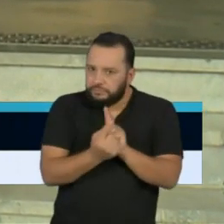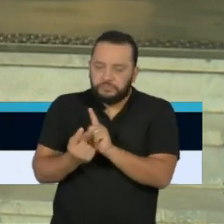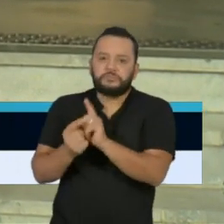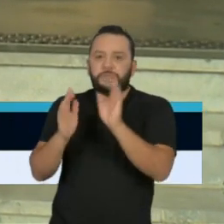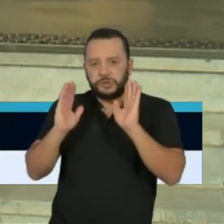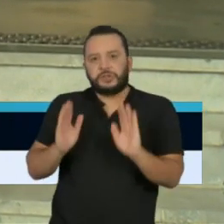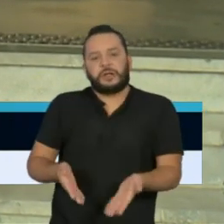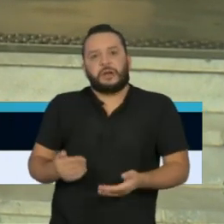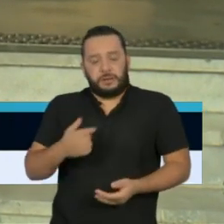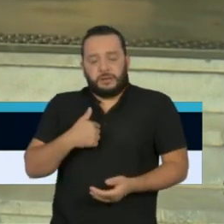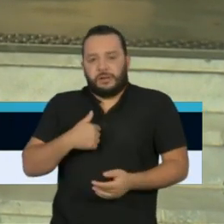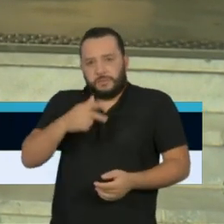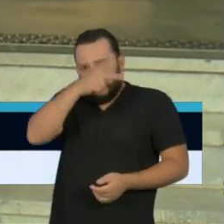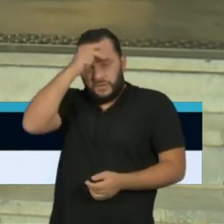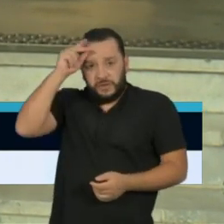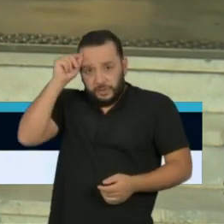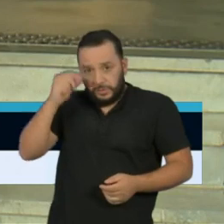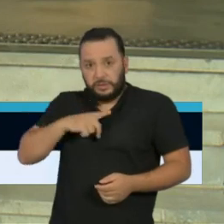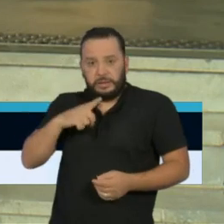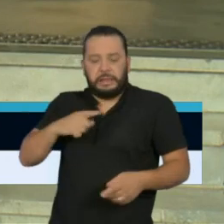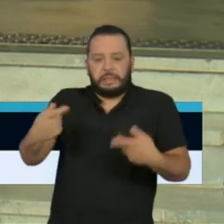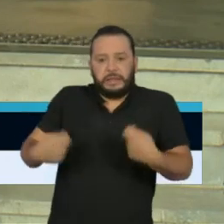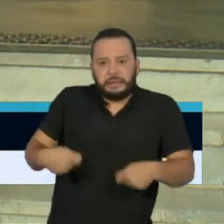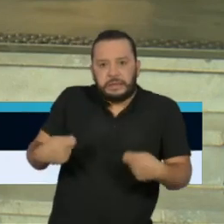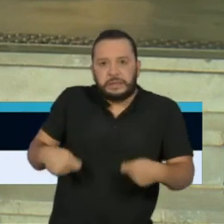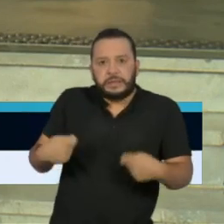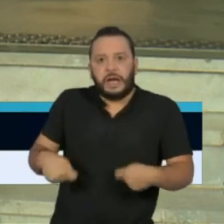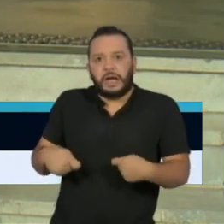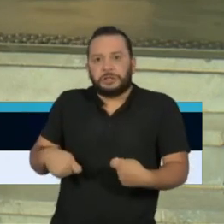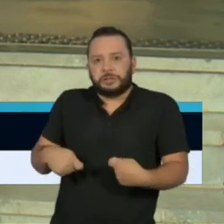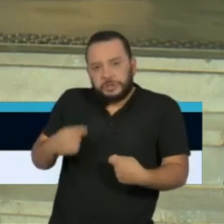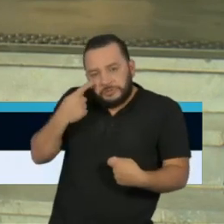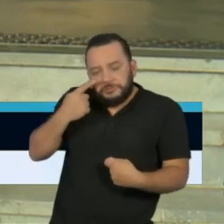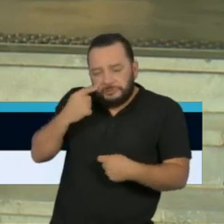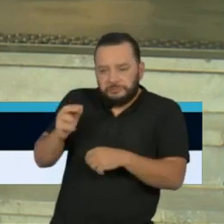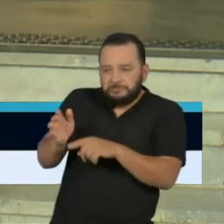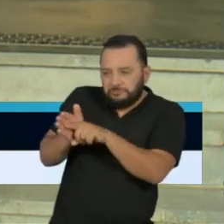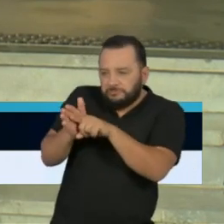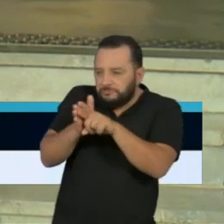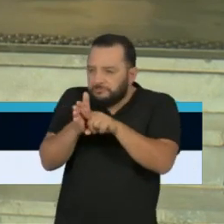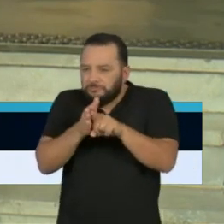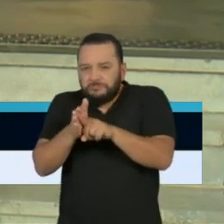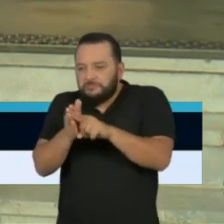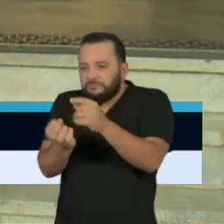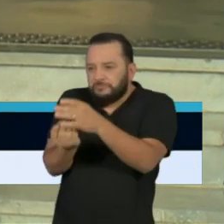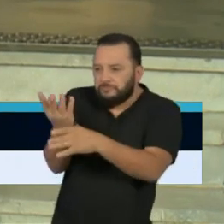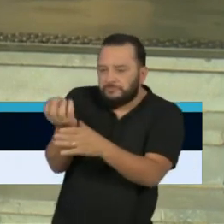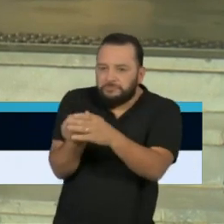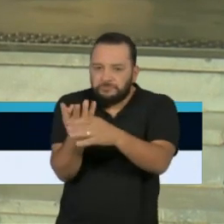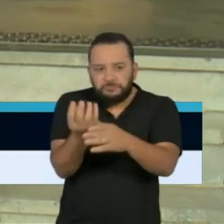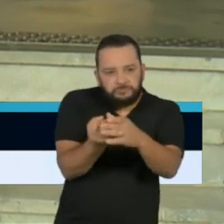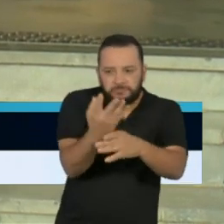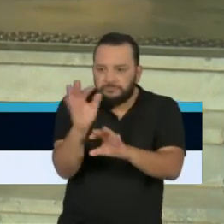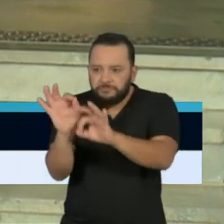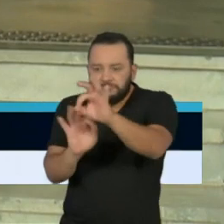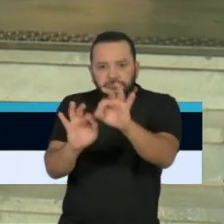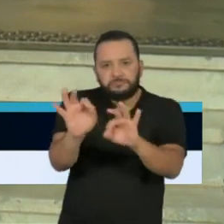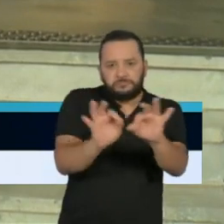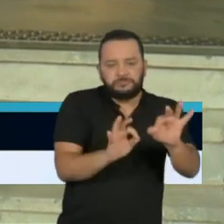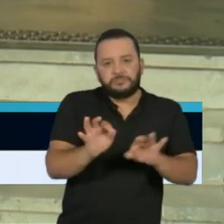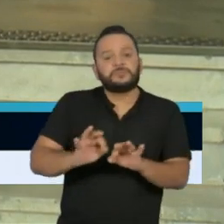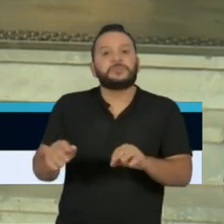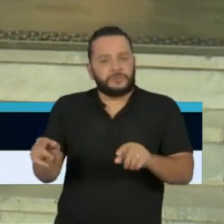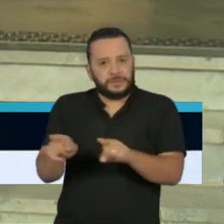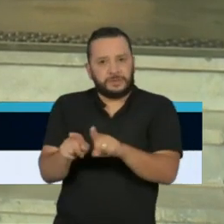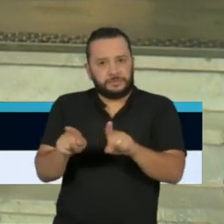as suas necessidades, com seus estudos e usando alguns dos seus próprios, ou então através de um sistema